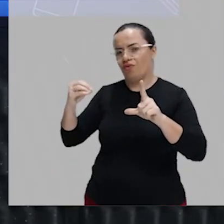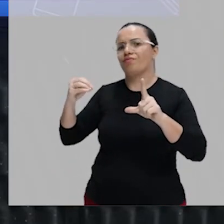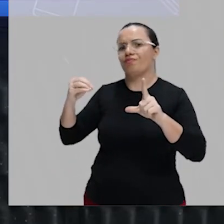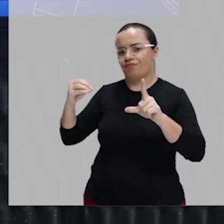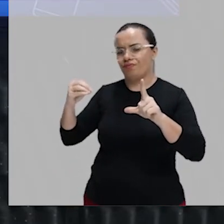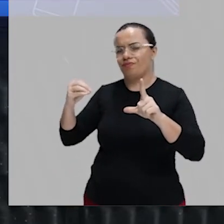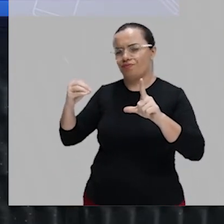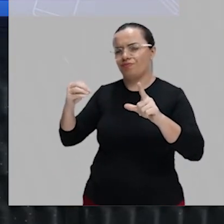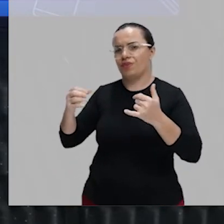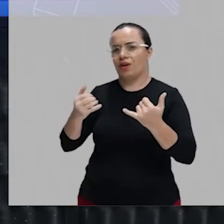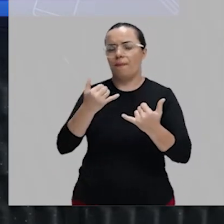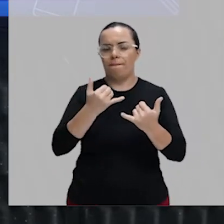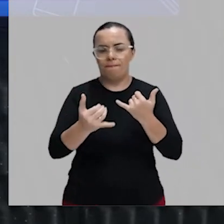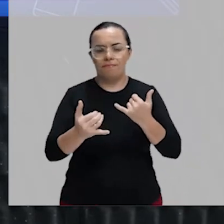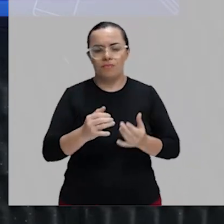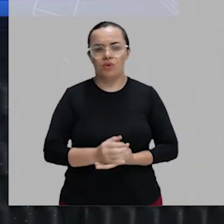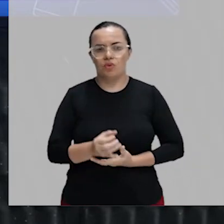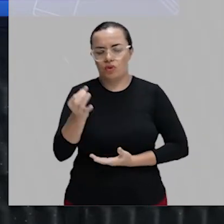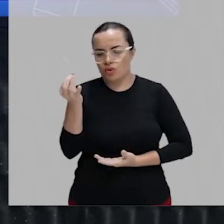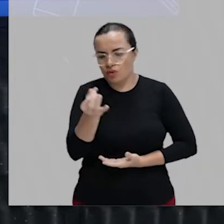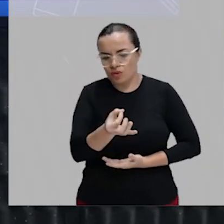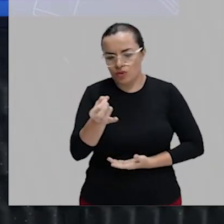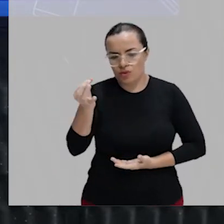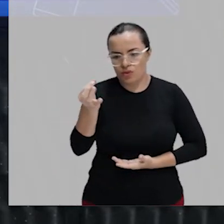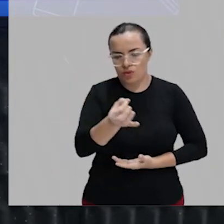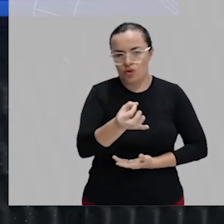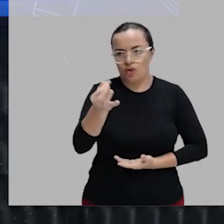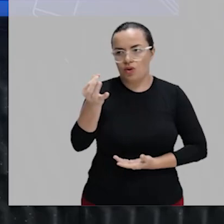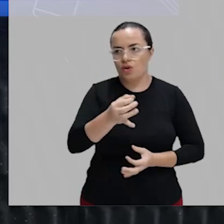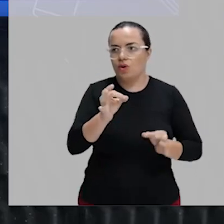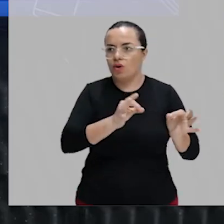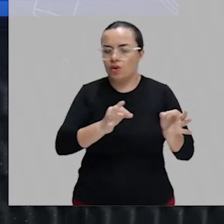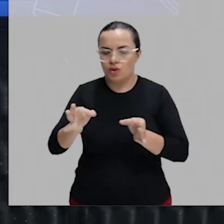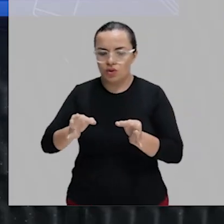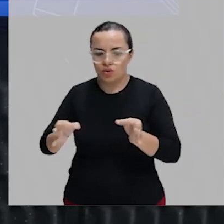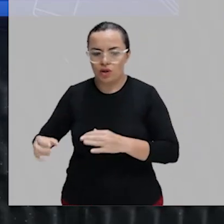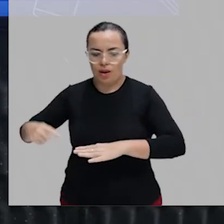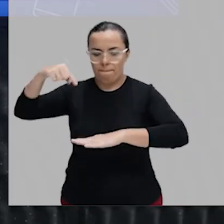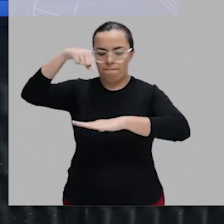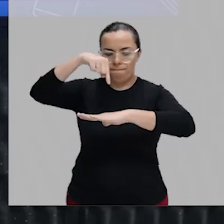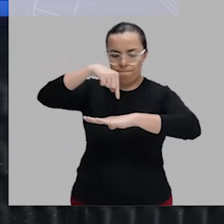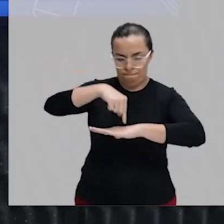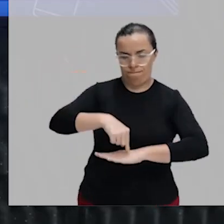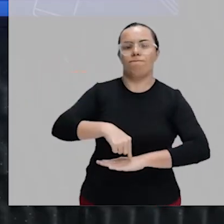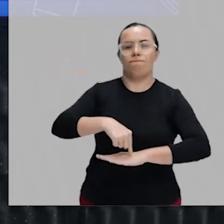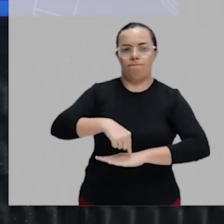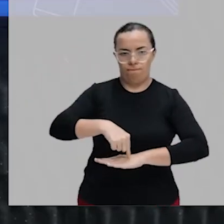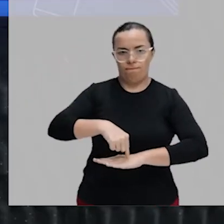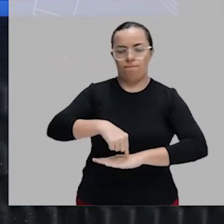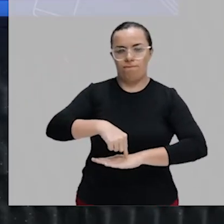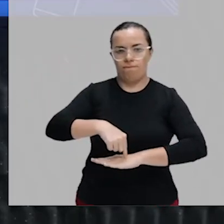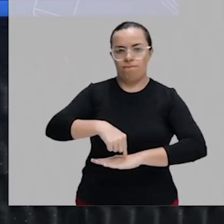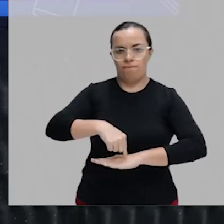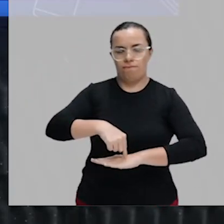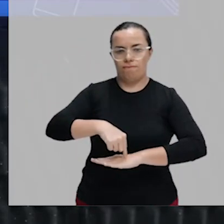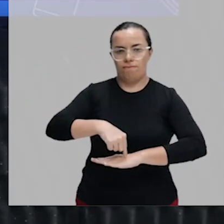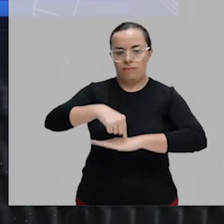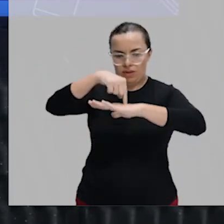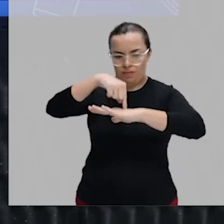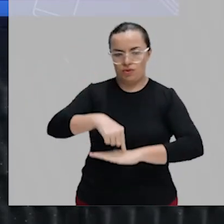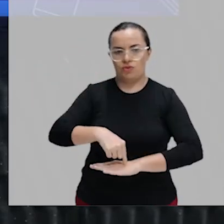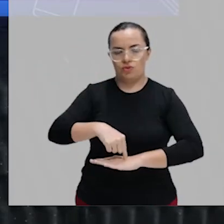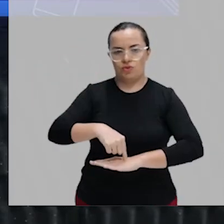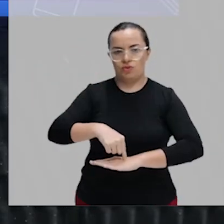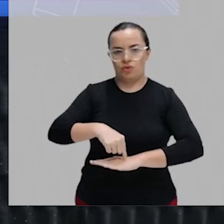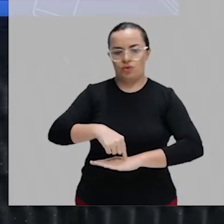isso que ele falou que eles se apresentam organizados aqui, ó, perpendicularmente, ou seja, no ângulo de 90